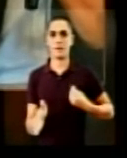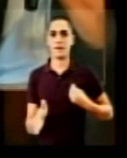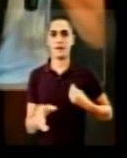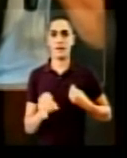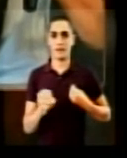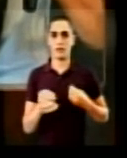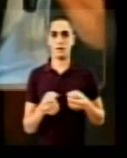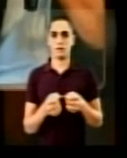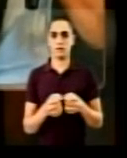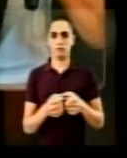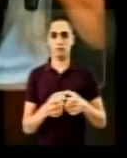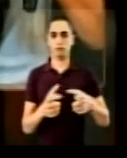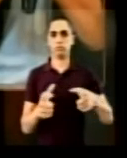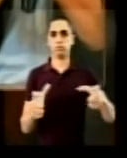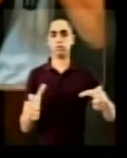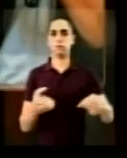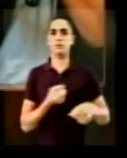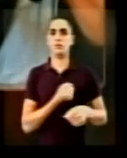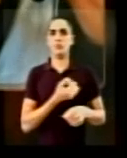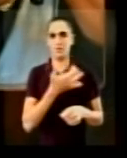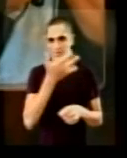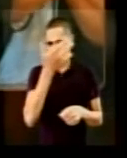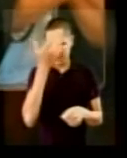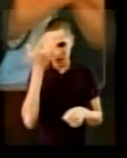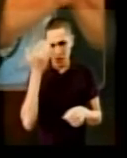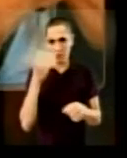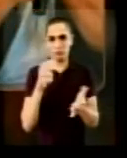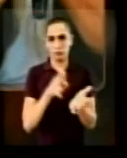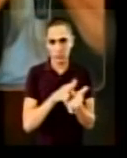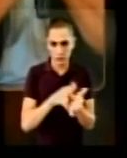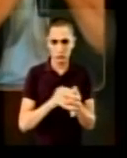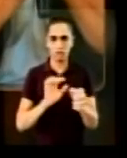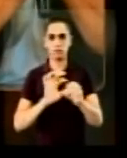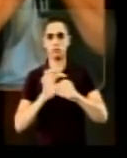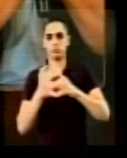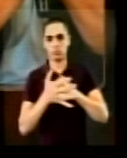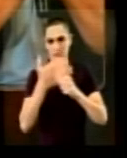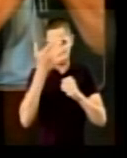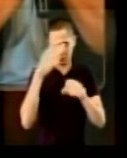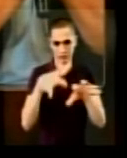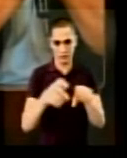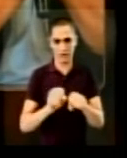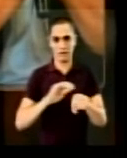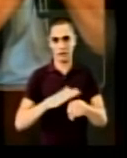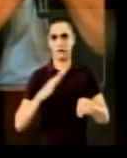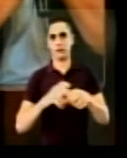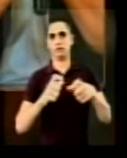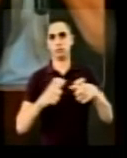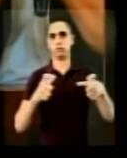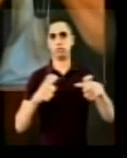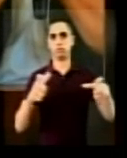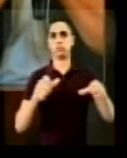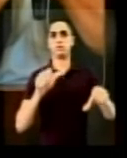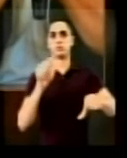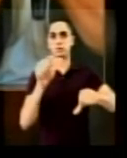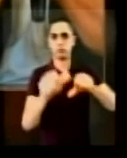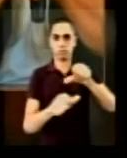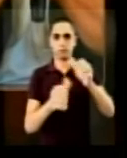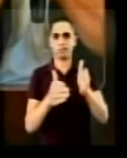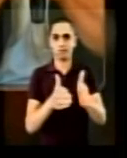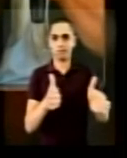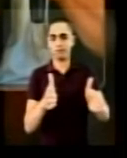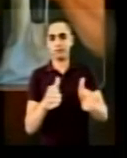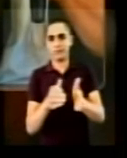que nós vimos, ele vai direta para lockdown, para a fase vermelha. Então, praticamente